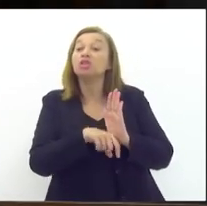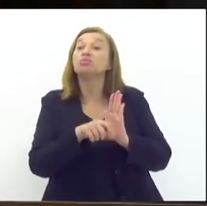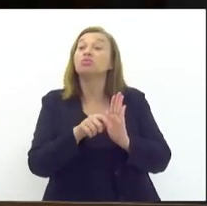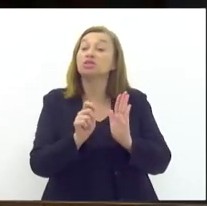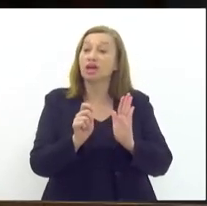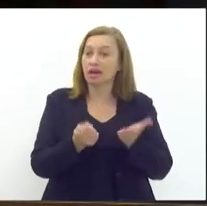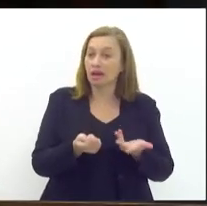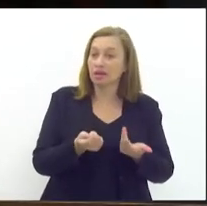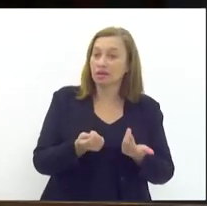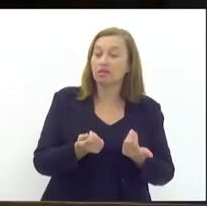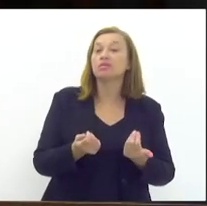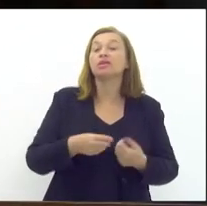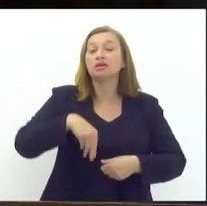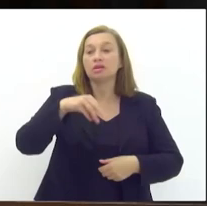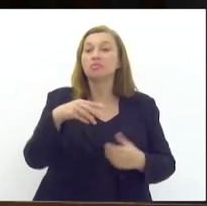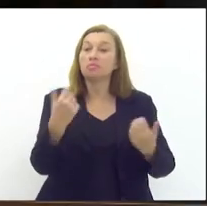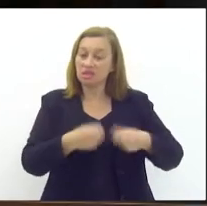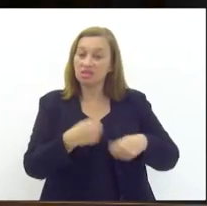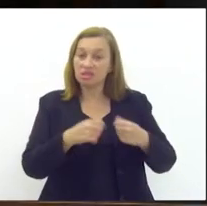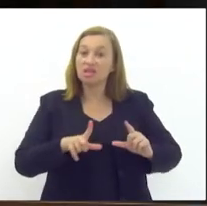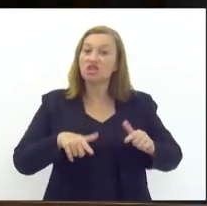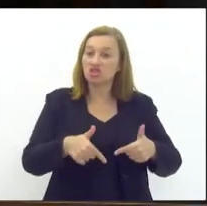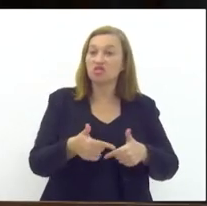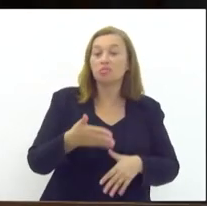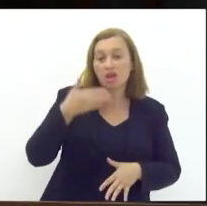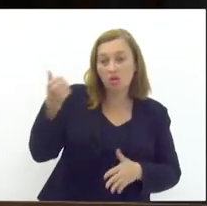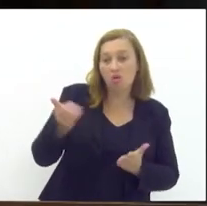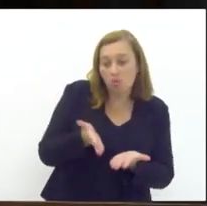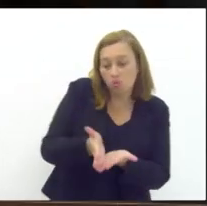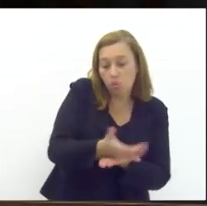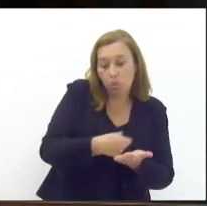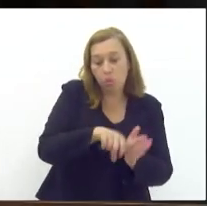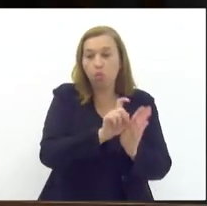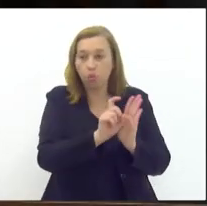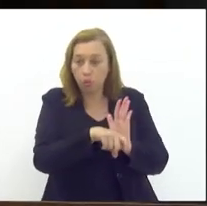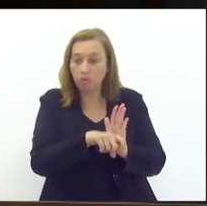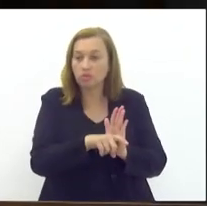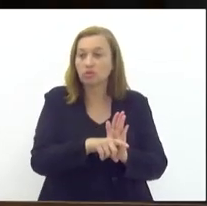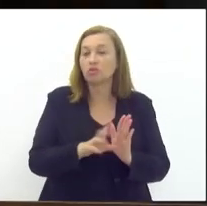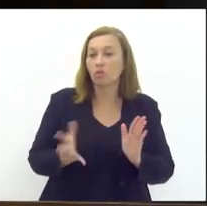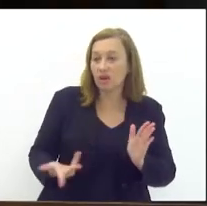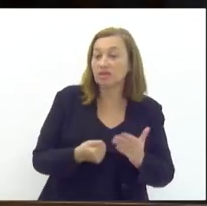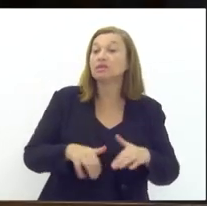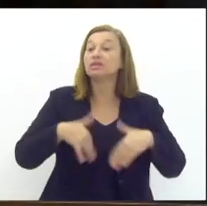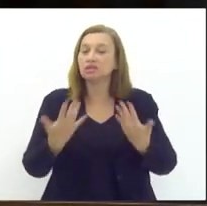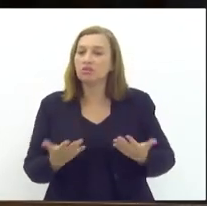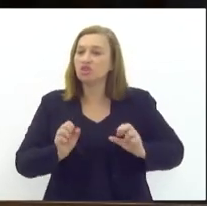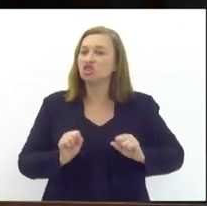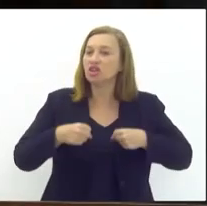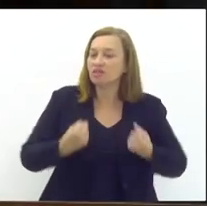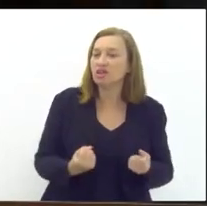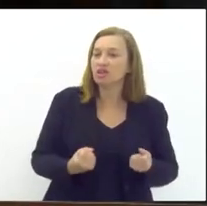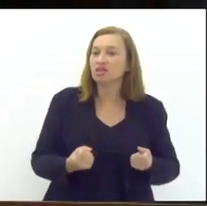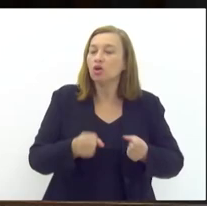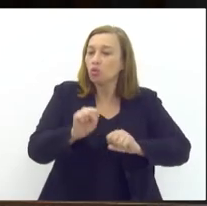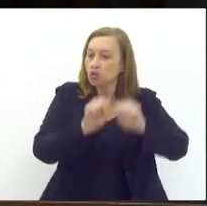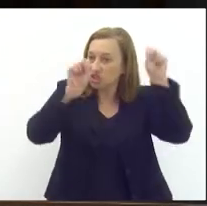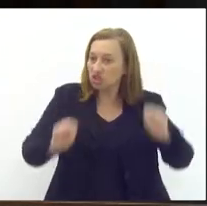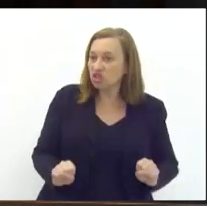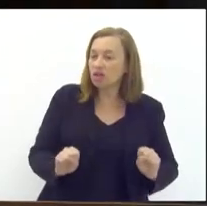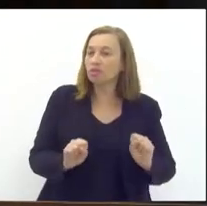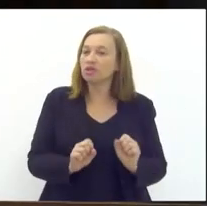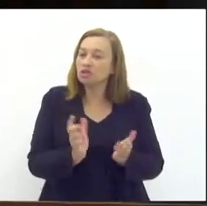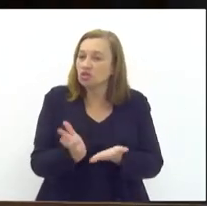ser tributado de forma melhor mais econânimo e com mais Equidade então a gente defende o sistema tributário que